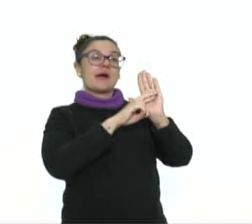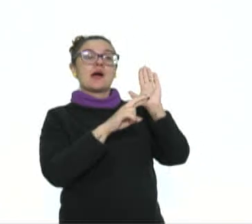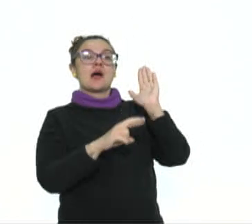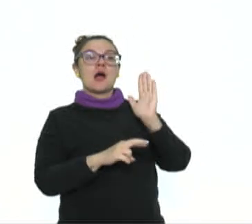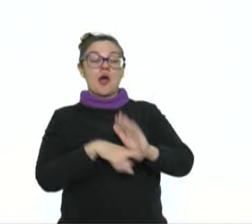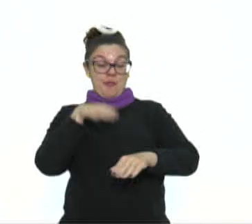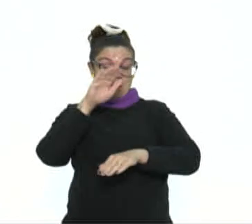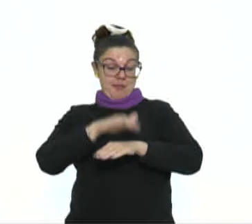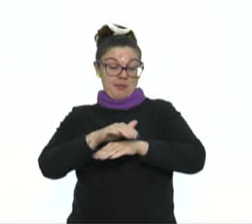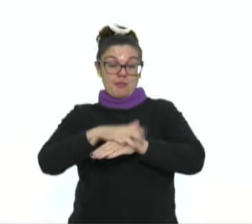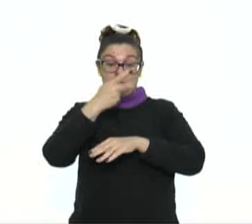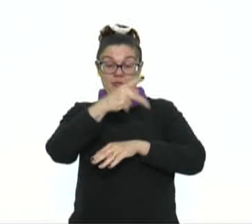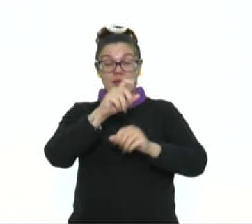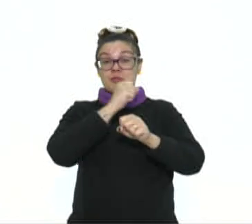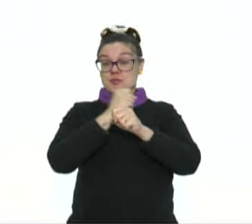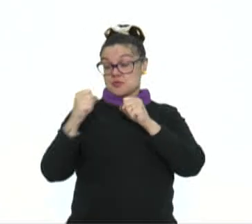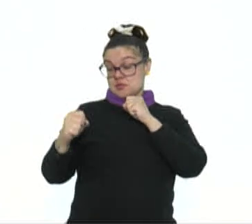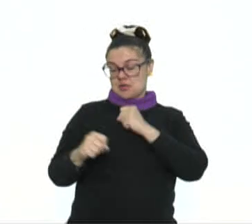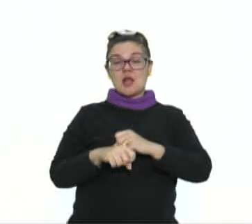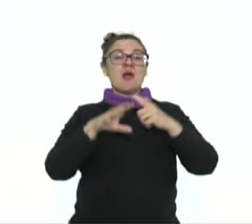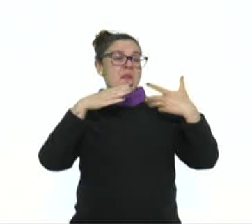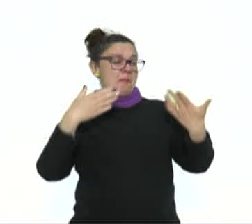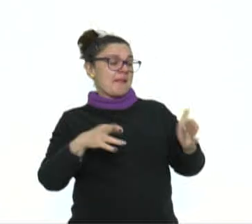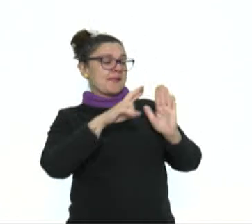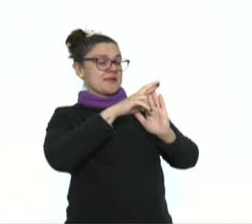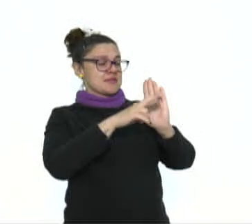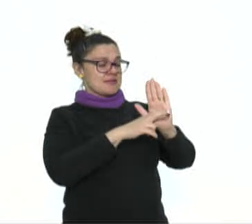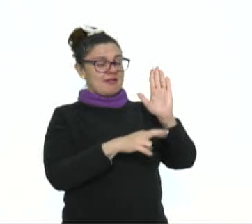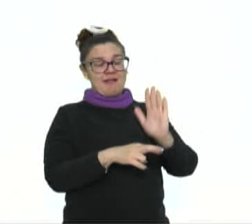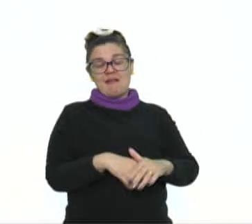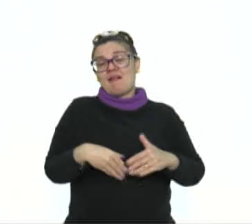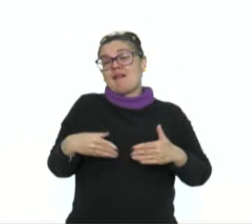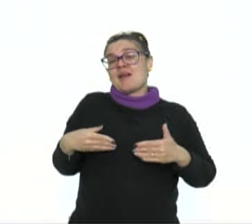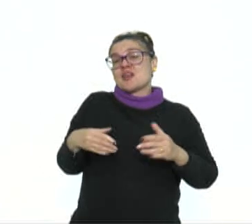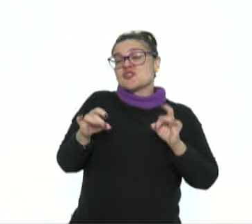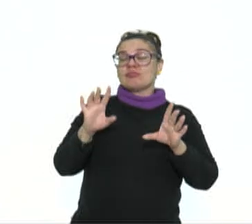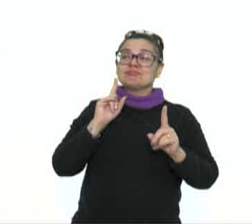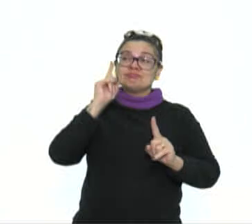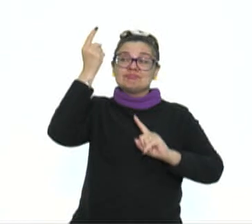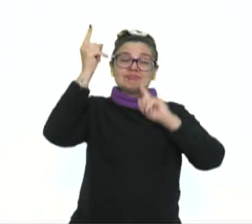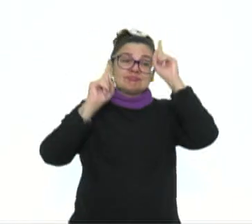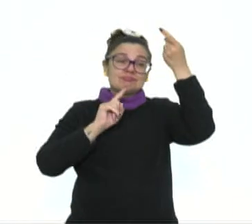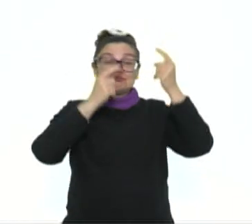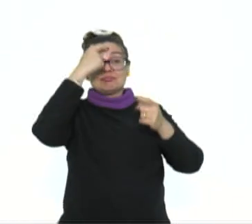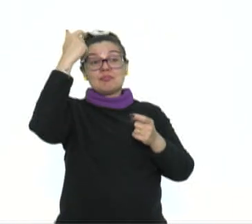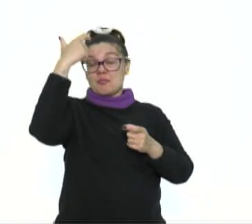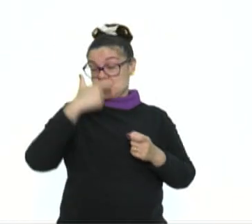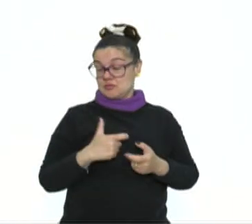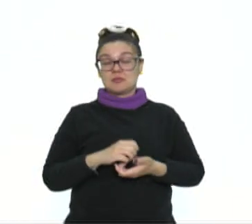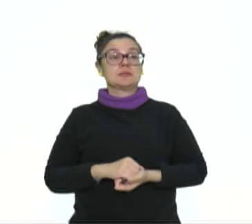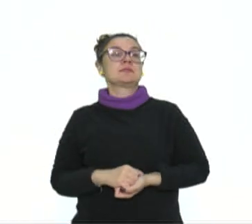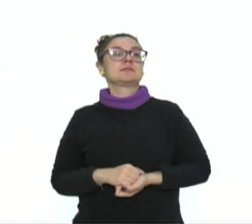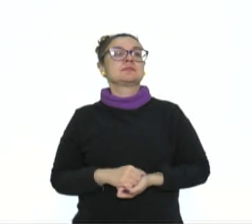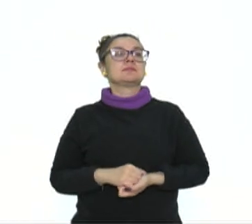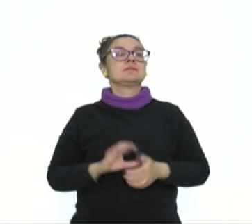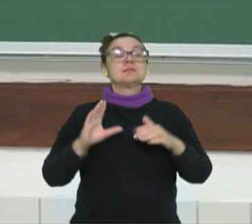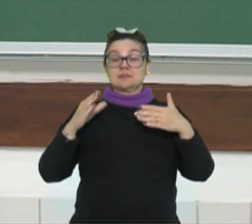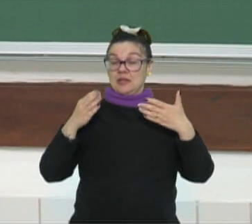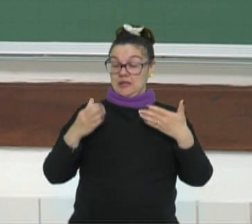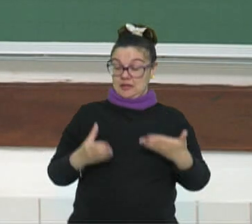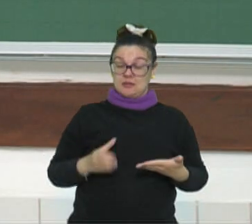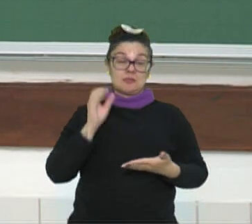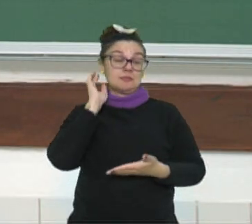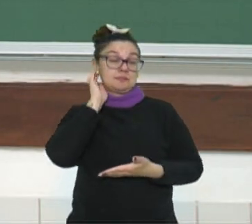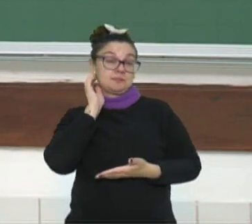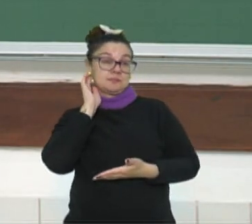sua sociedade. No entanto, essas regras não passavam de invenções humanas. Então, um problema